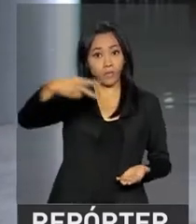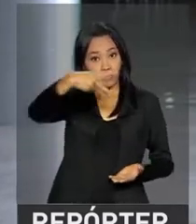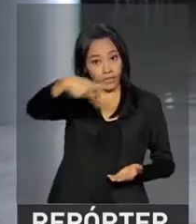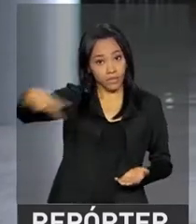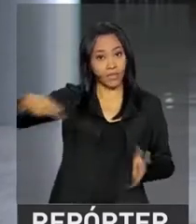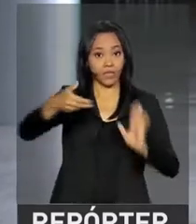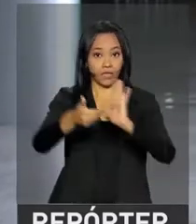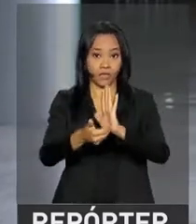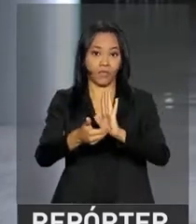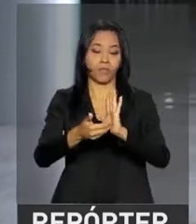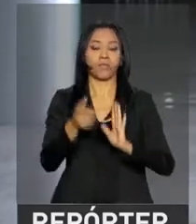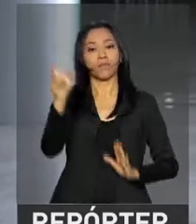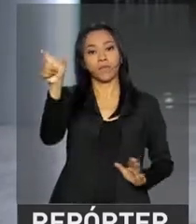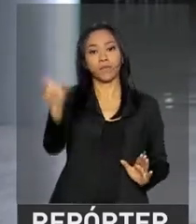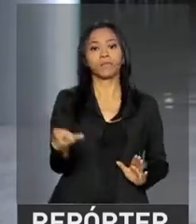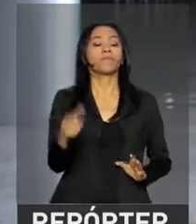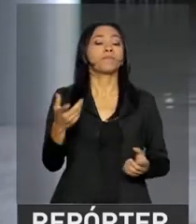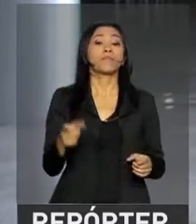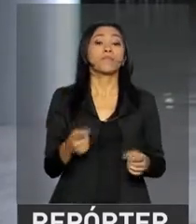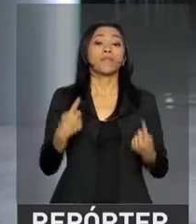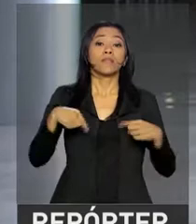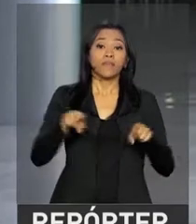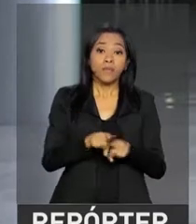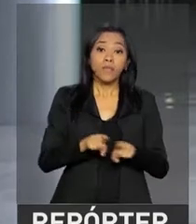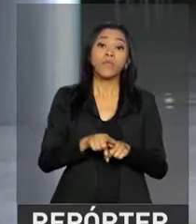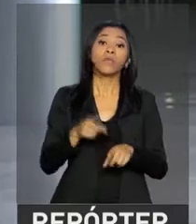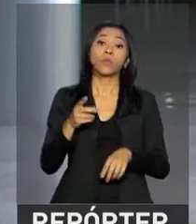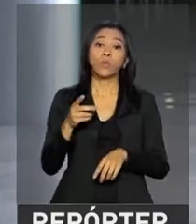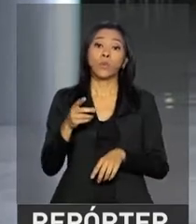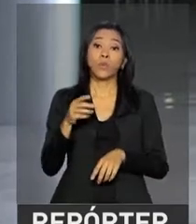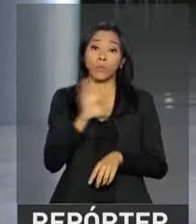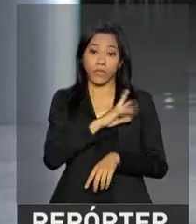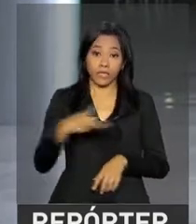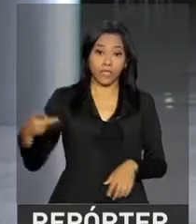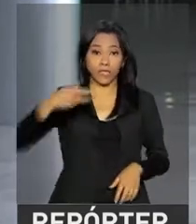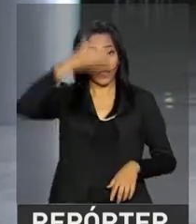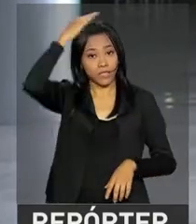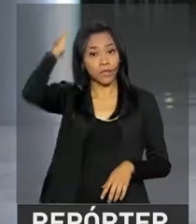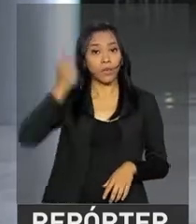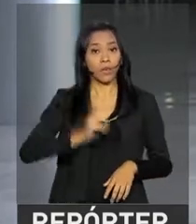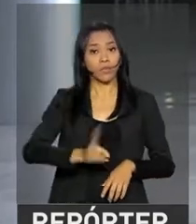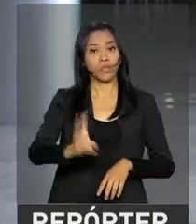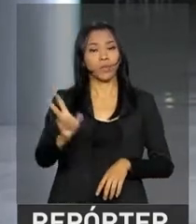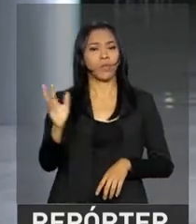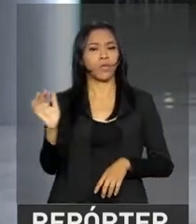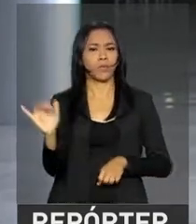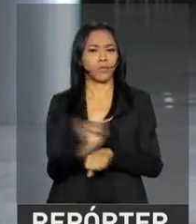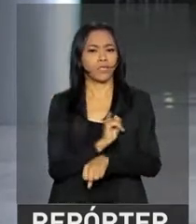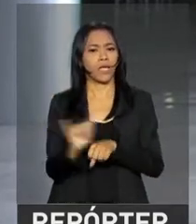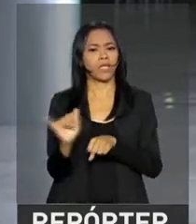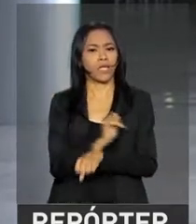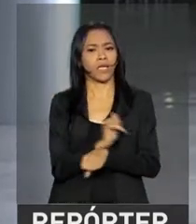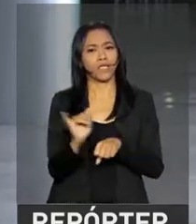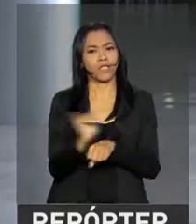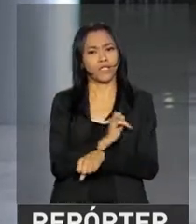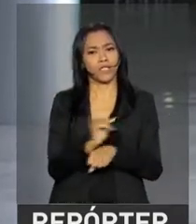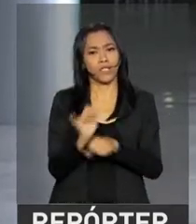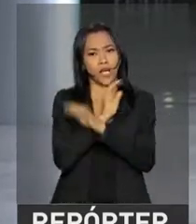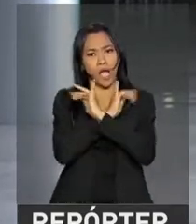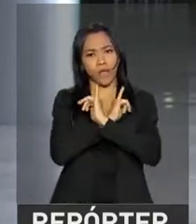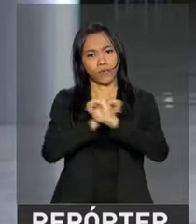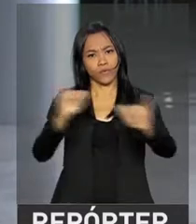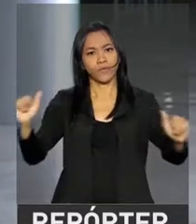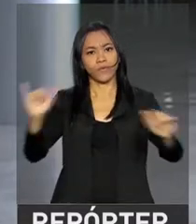eo presidente continua com sua estratégia de divulgar a reforma da previdência e praia para dizer para a sociedade